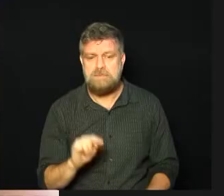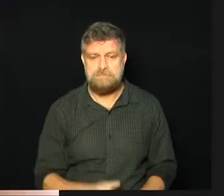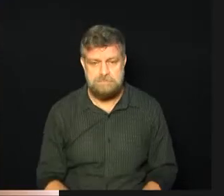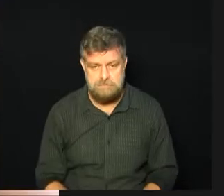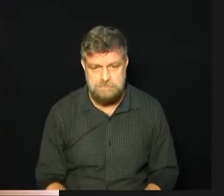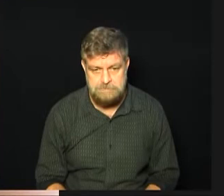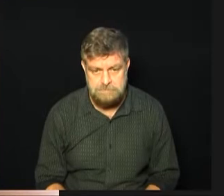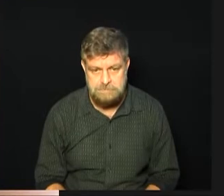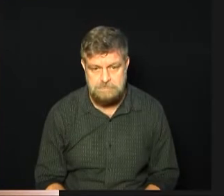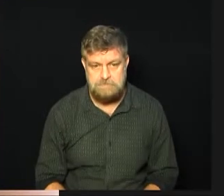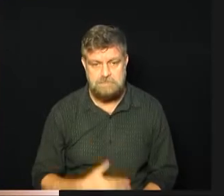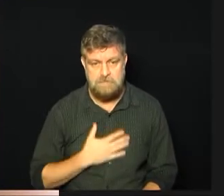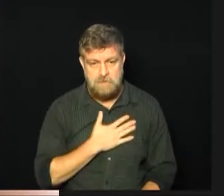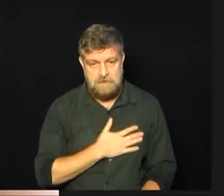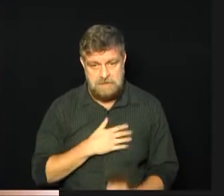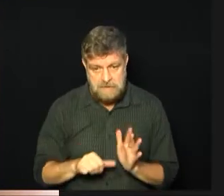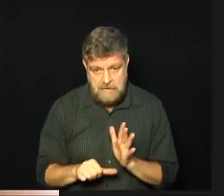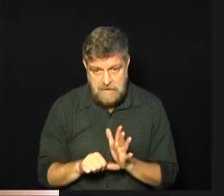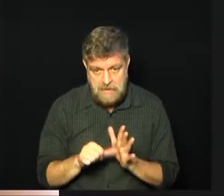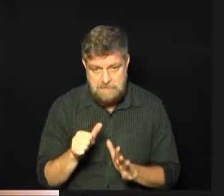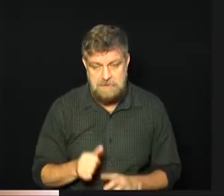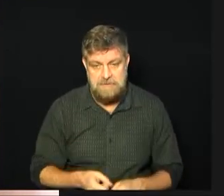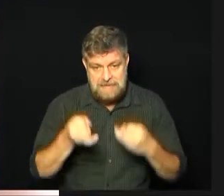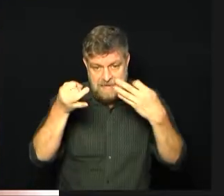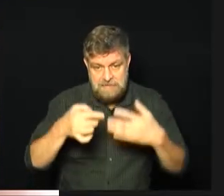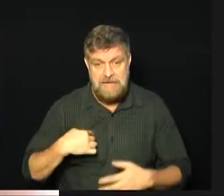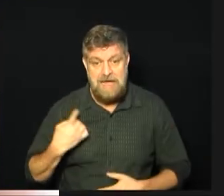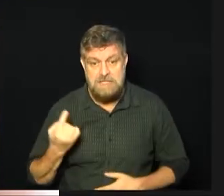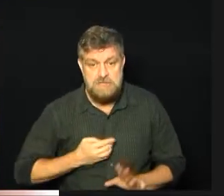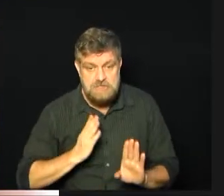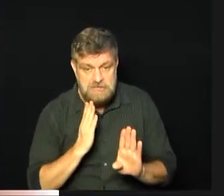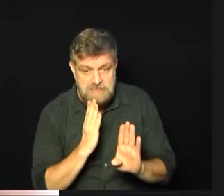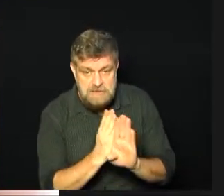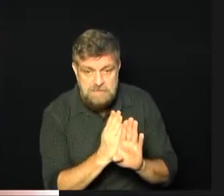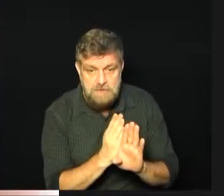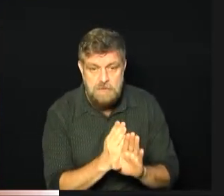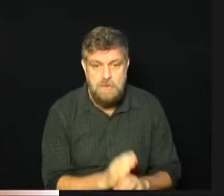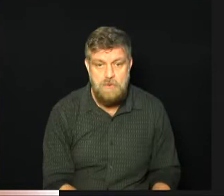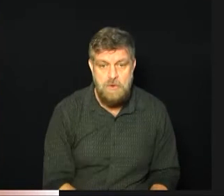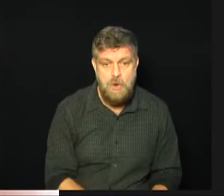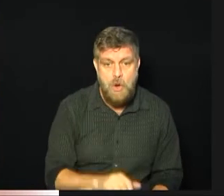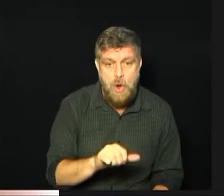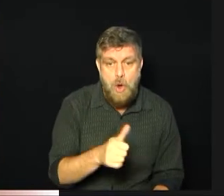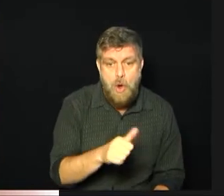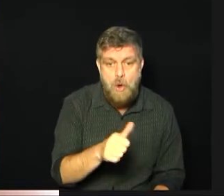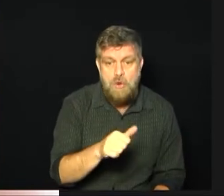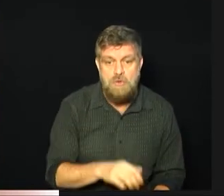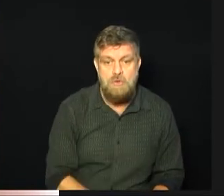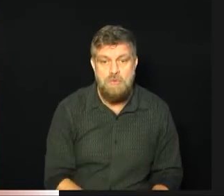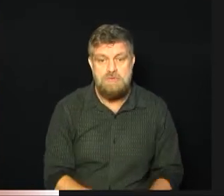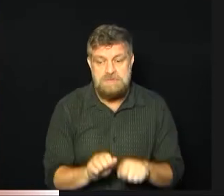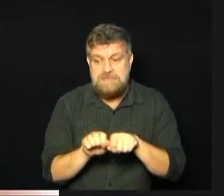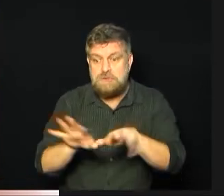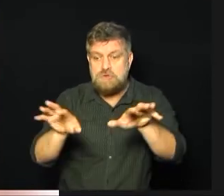Não, só eu gostaria de fazer primeiramente uma correção. A gente identificou, na verdade, 11 surtos, não 11